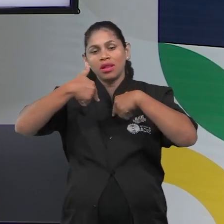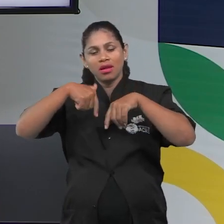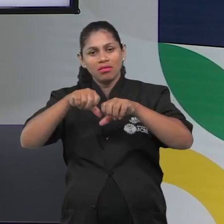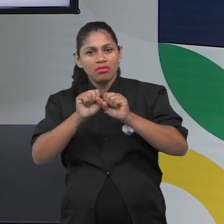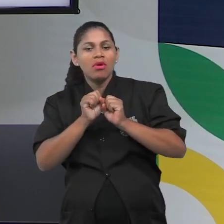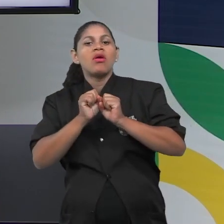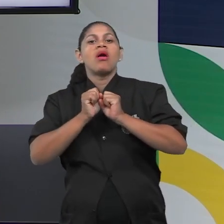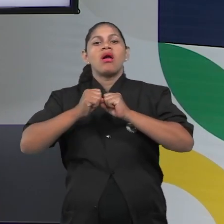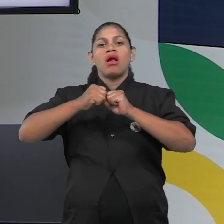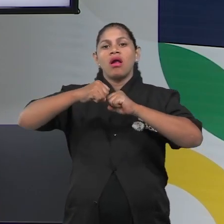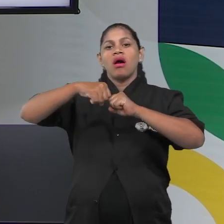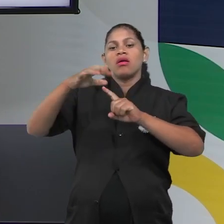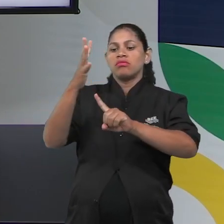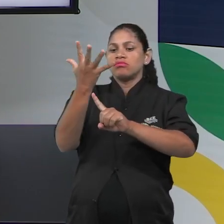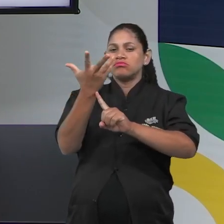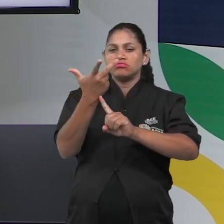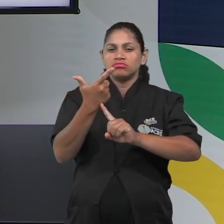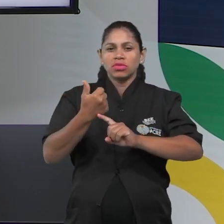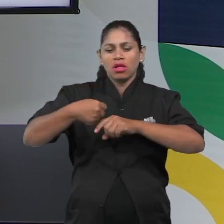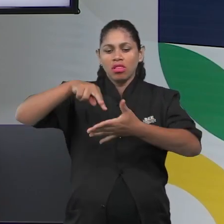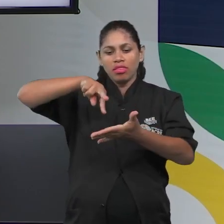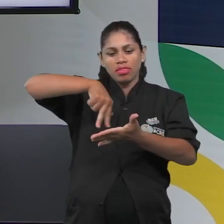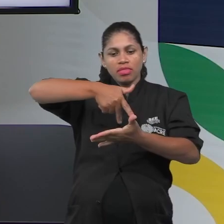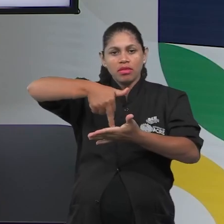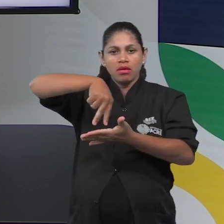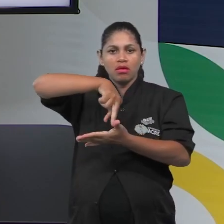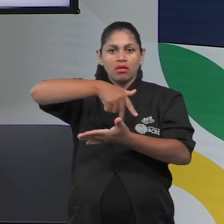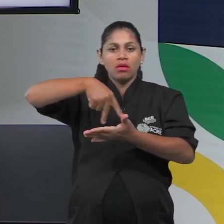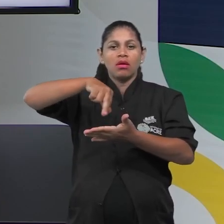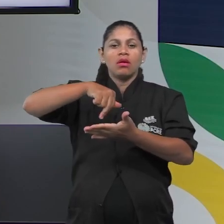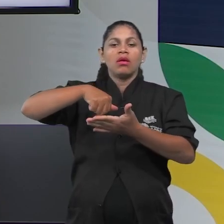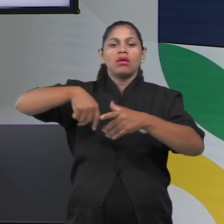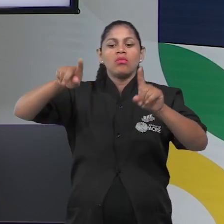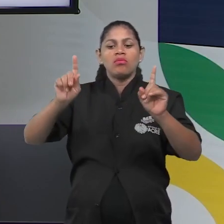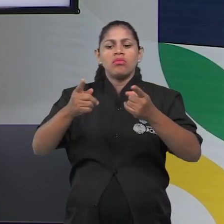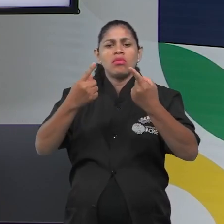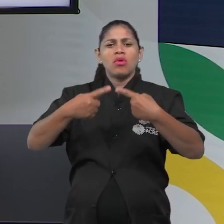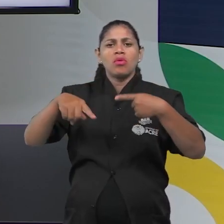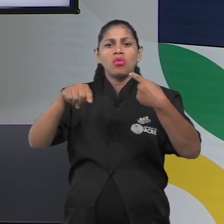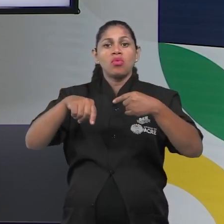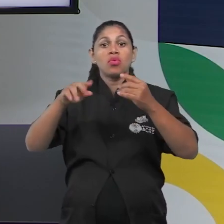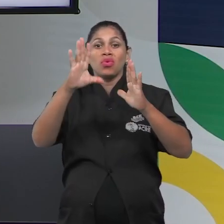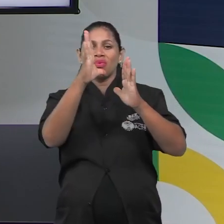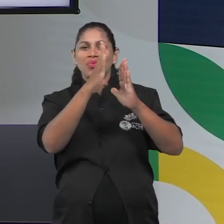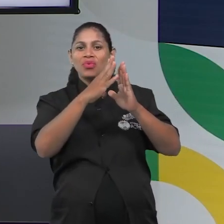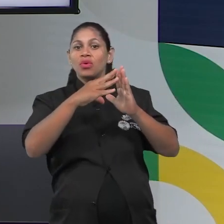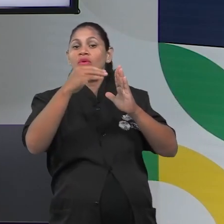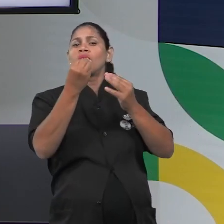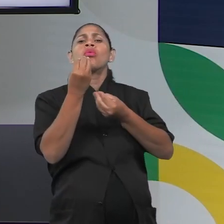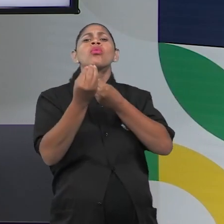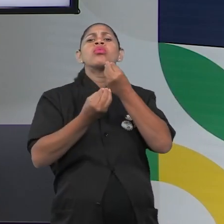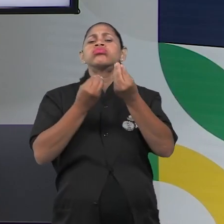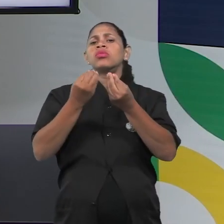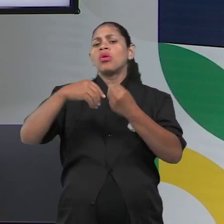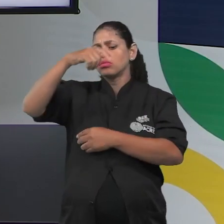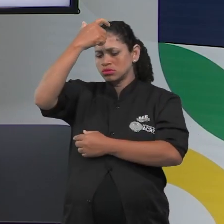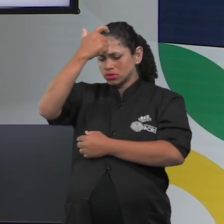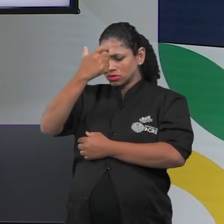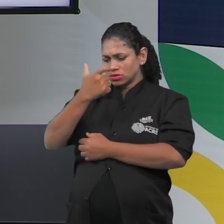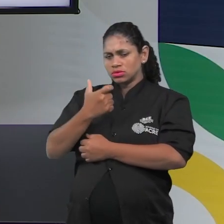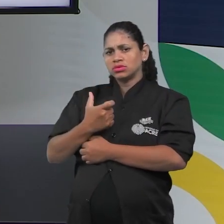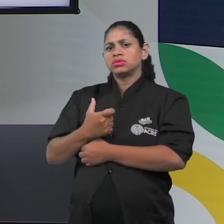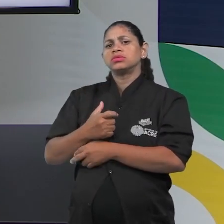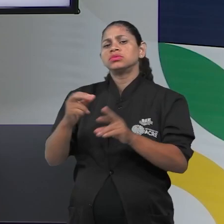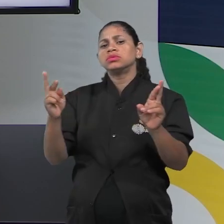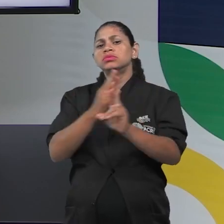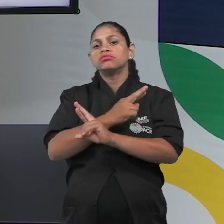Dança, música, escultura, sempre tentaram refletir como o ser humano se